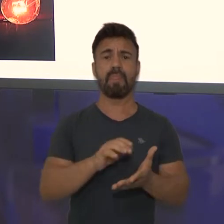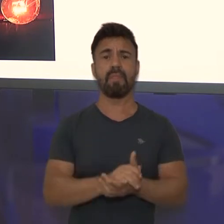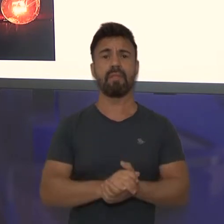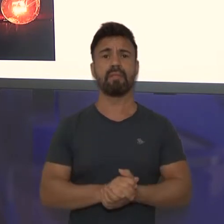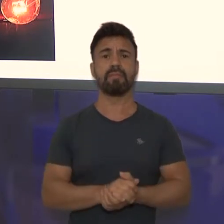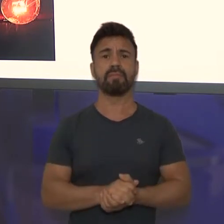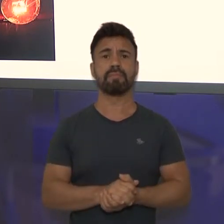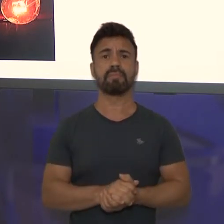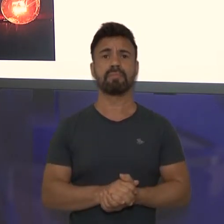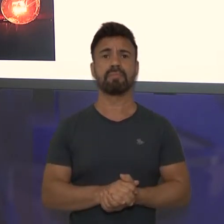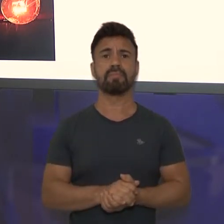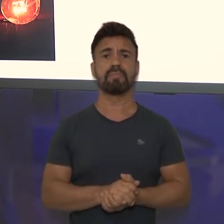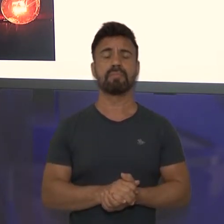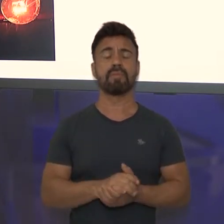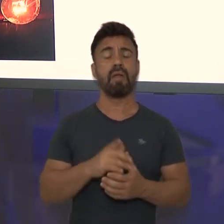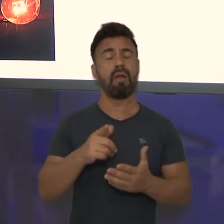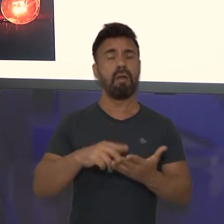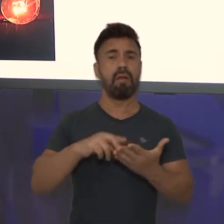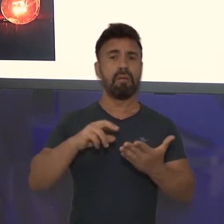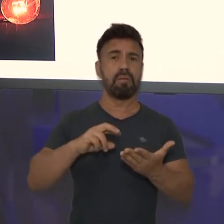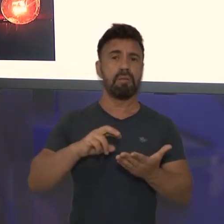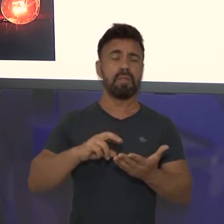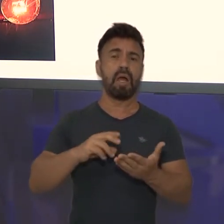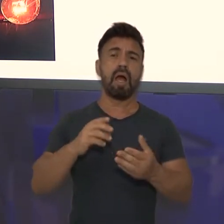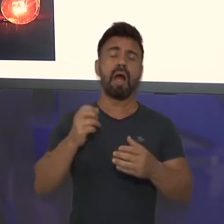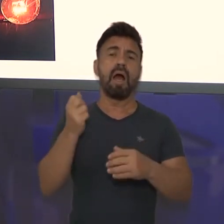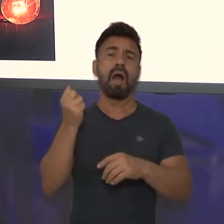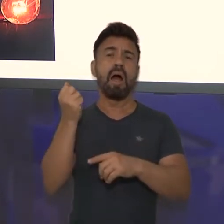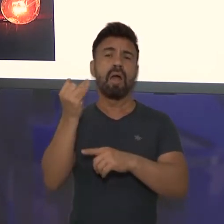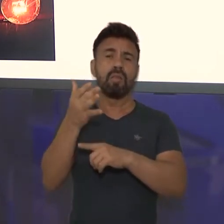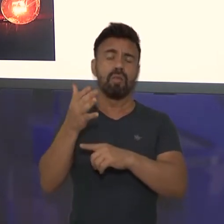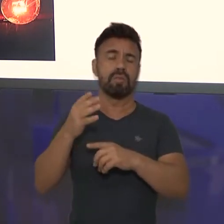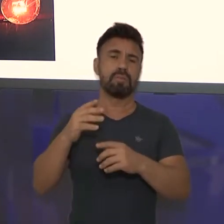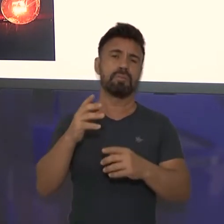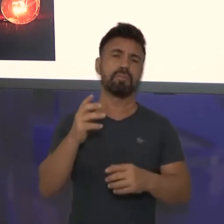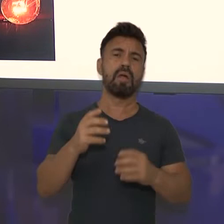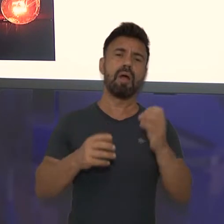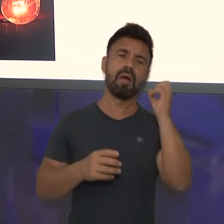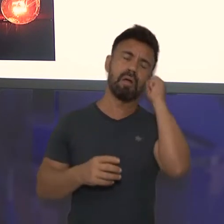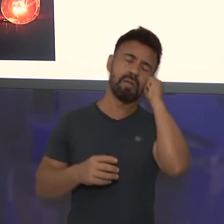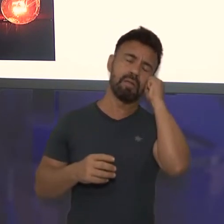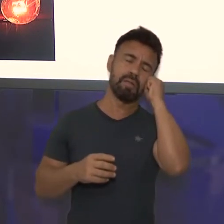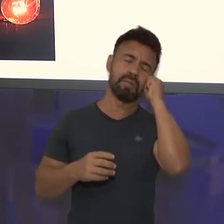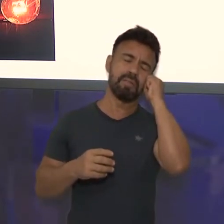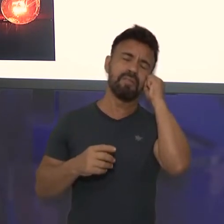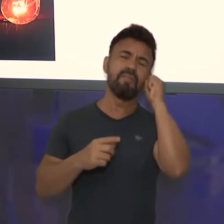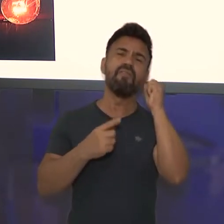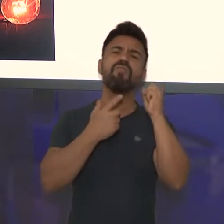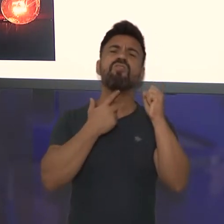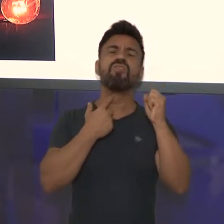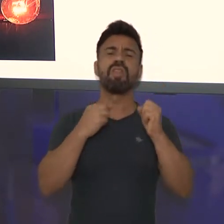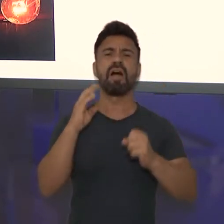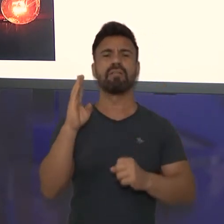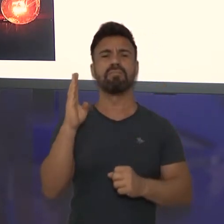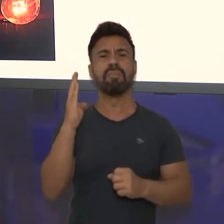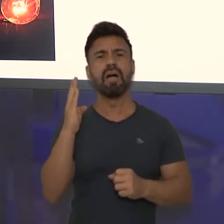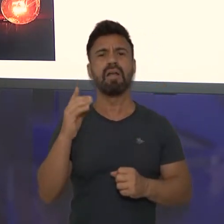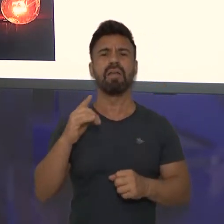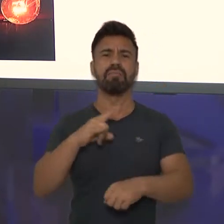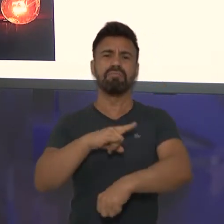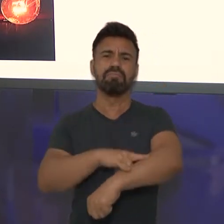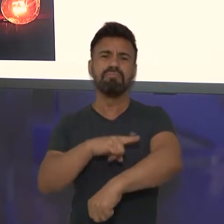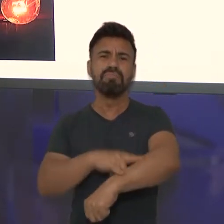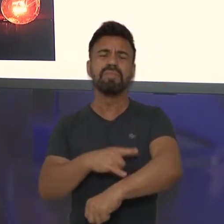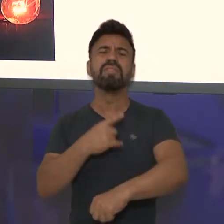é quando a gente acorda durante a noite, né? A gente está dormindo, bateu aquela vontade de ir no banheiro, aquela sede, então a gente se